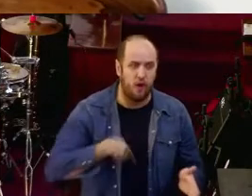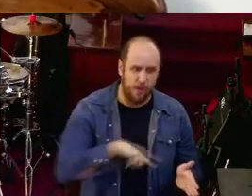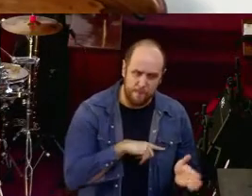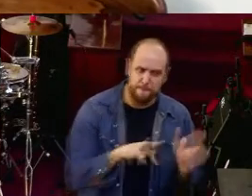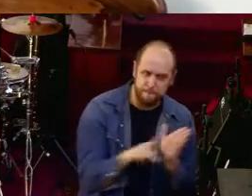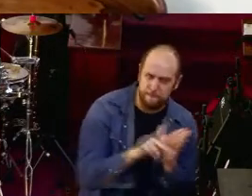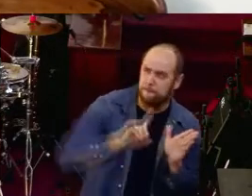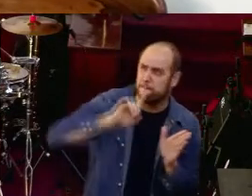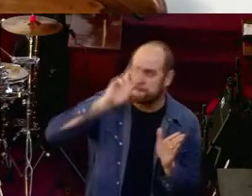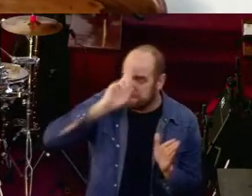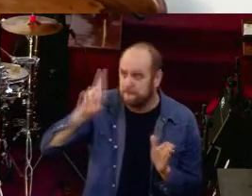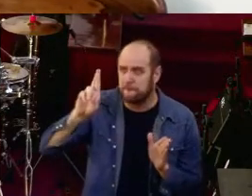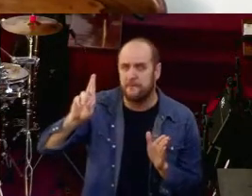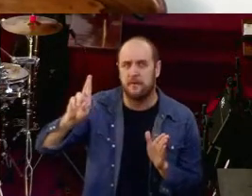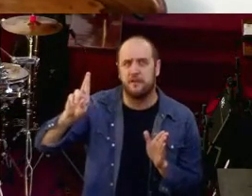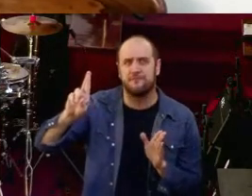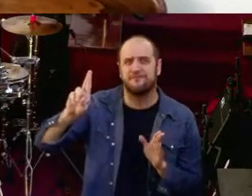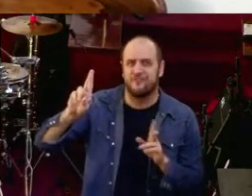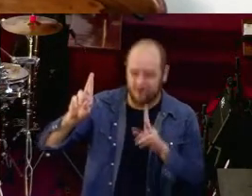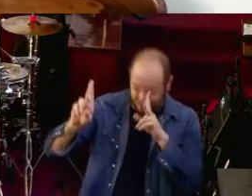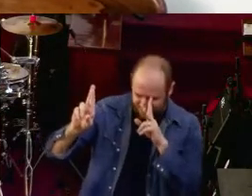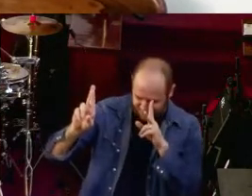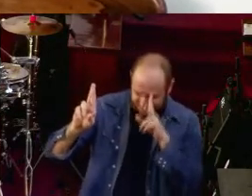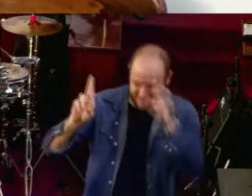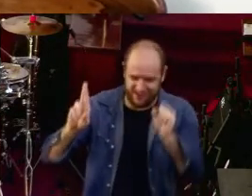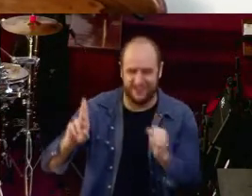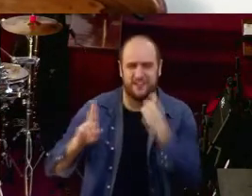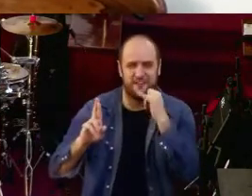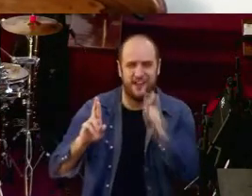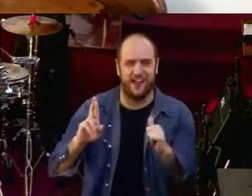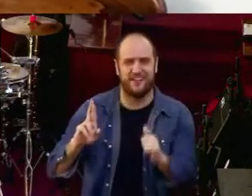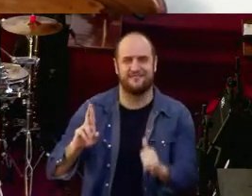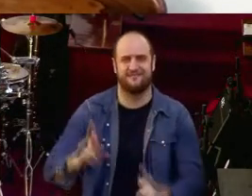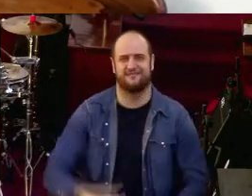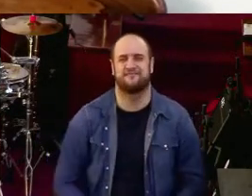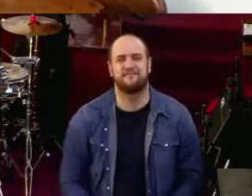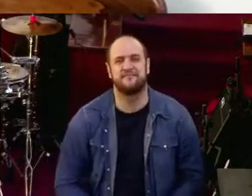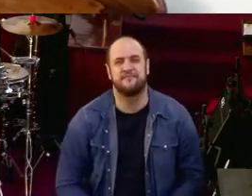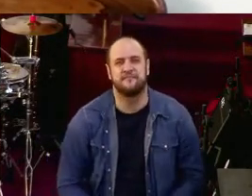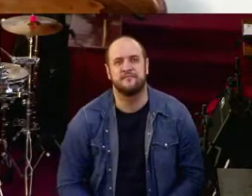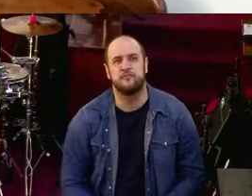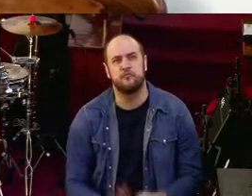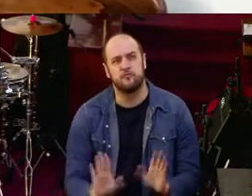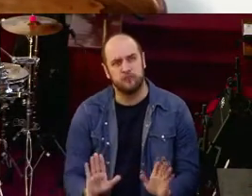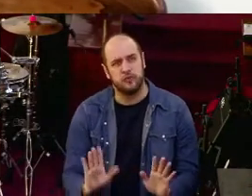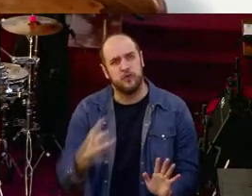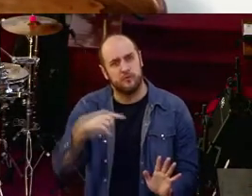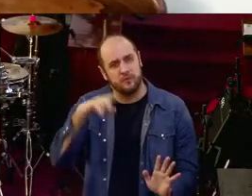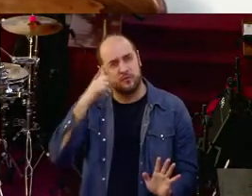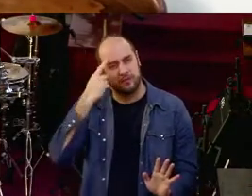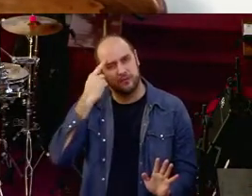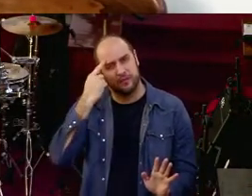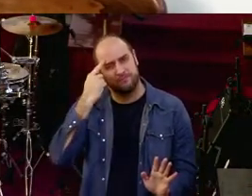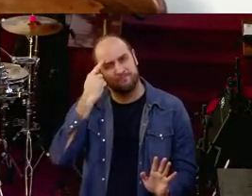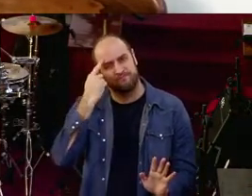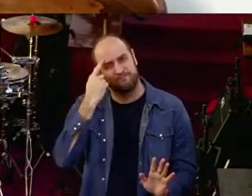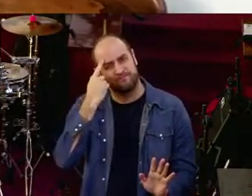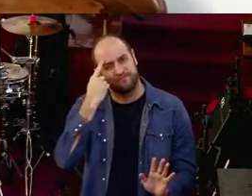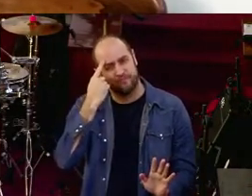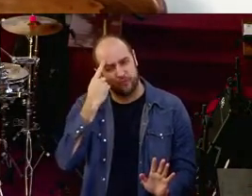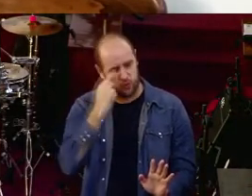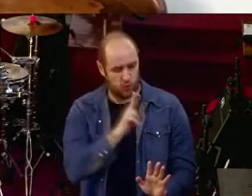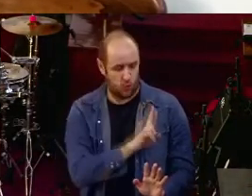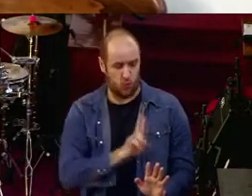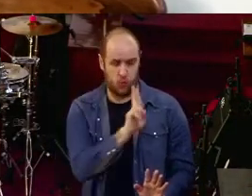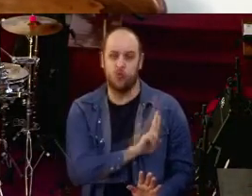Senhor, então essa é a força da sua pregação. Assim pensemos e apliquemos. O